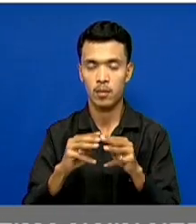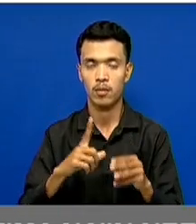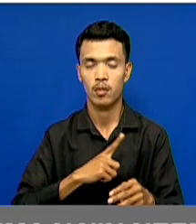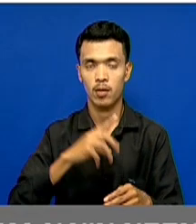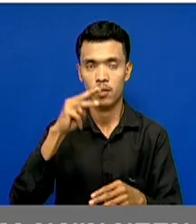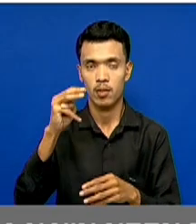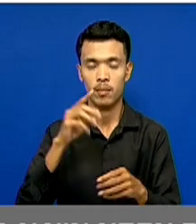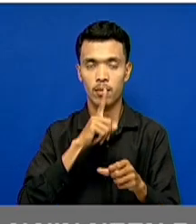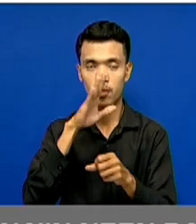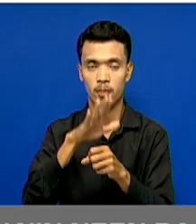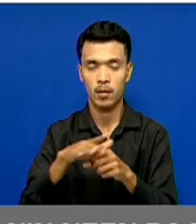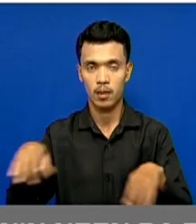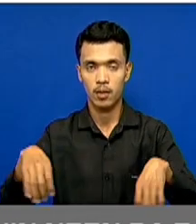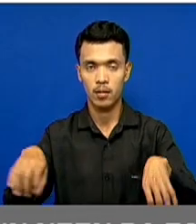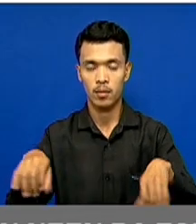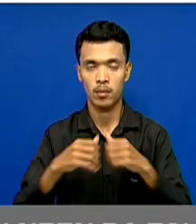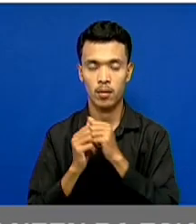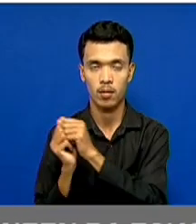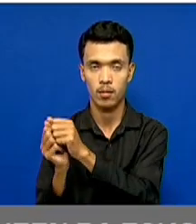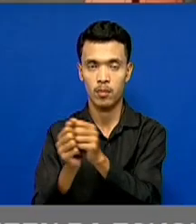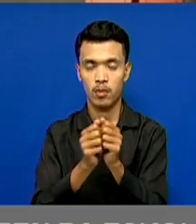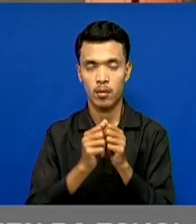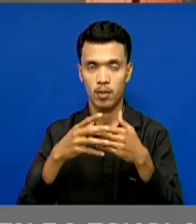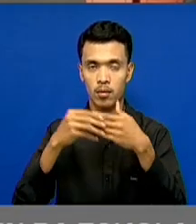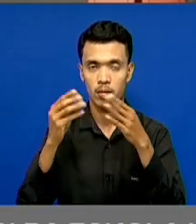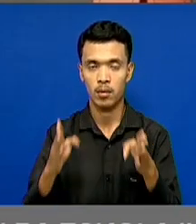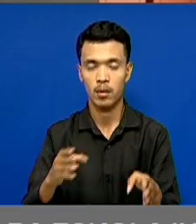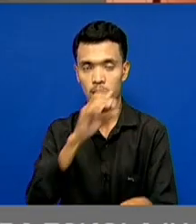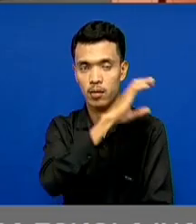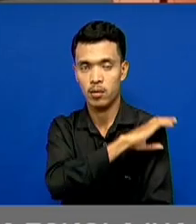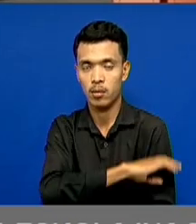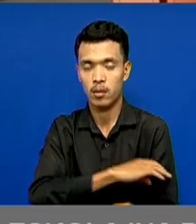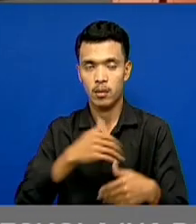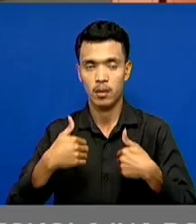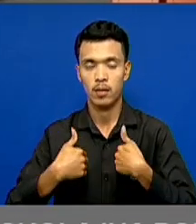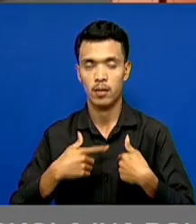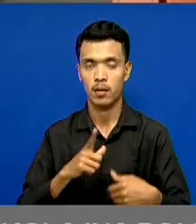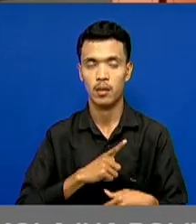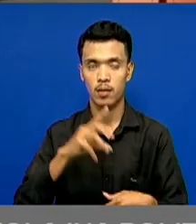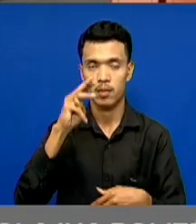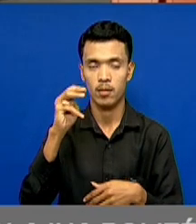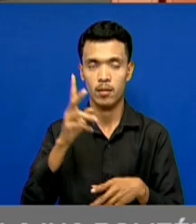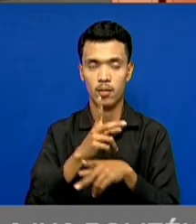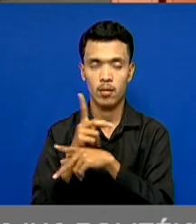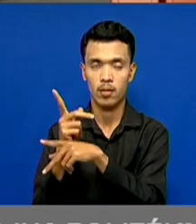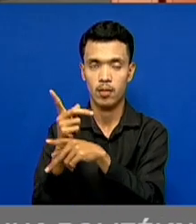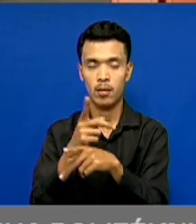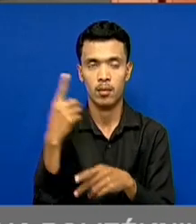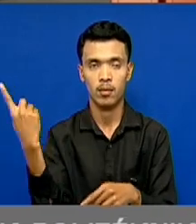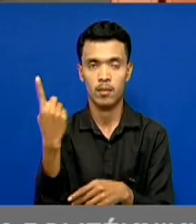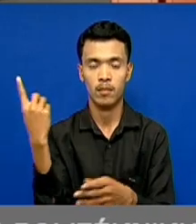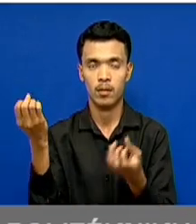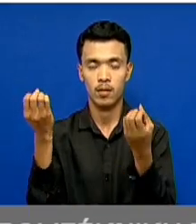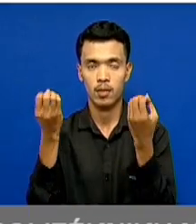promete se serviço muito com a autoridade de segurança Sira e município Lautem, onde assegura na fata em recurso em Atassi no